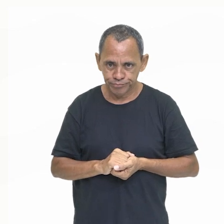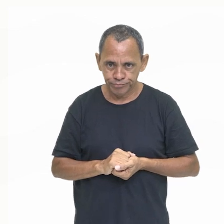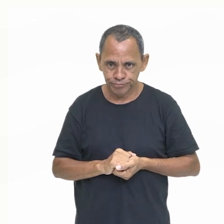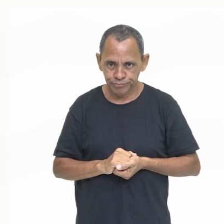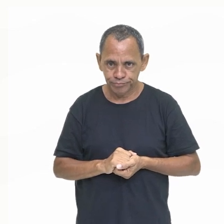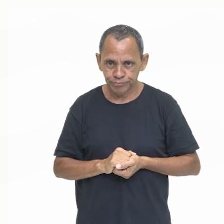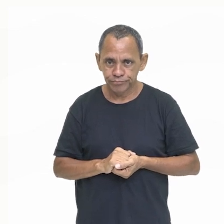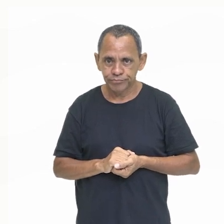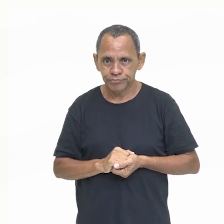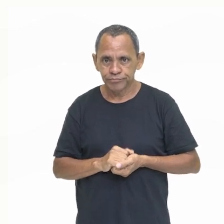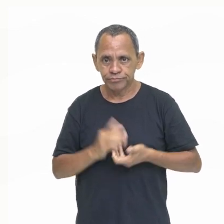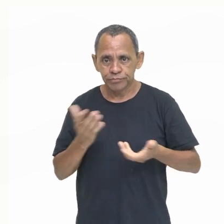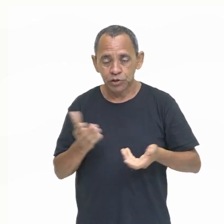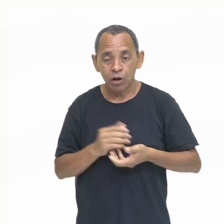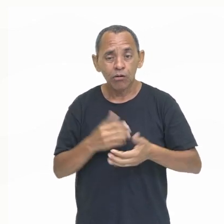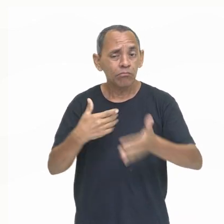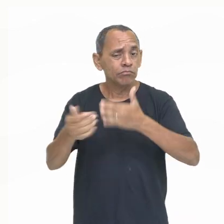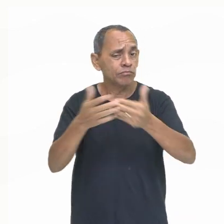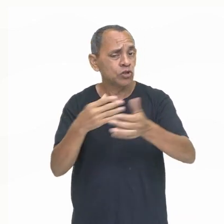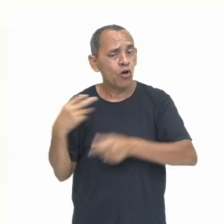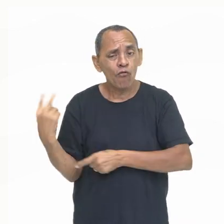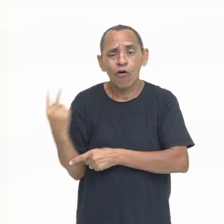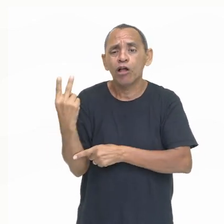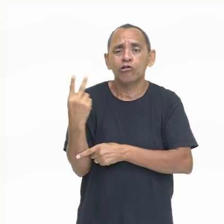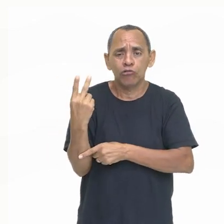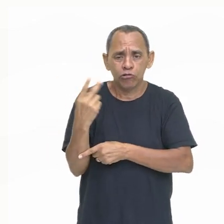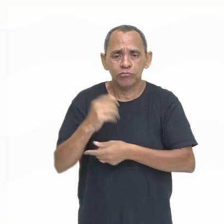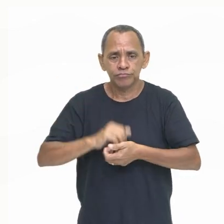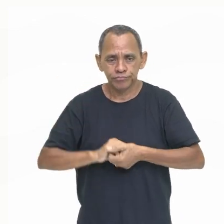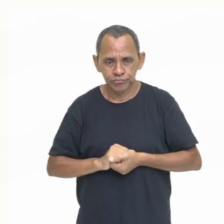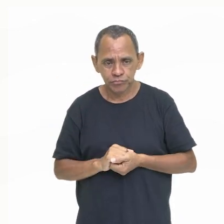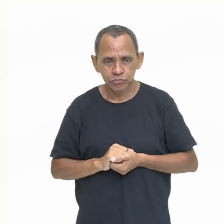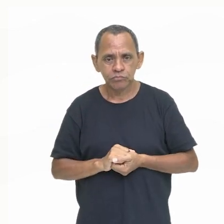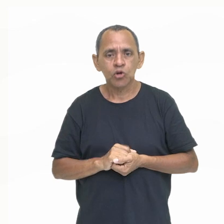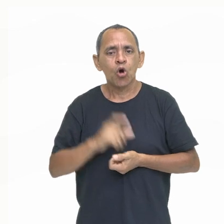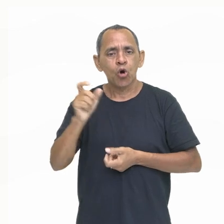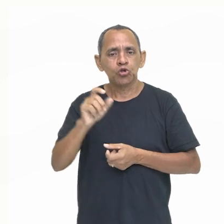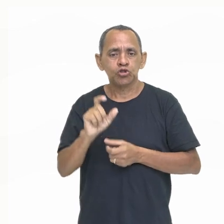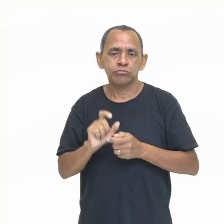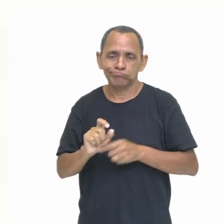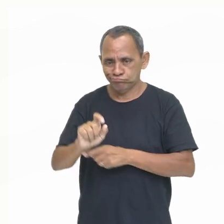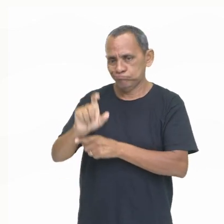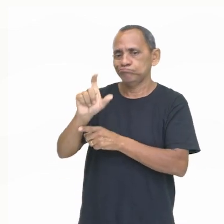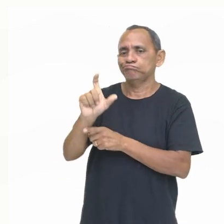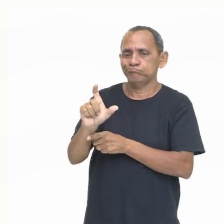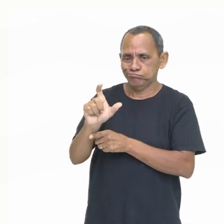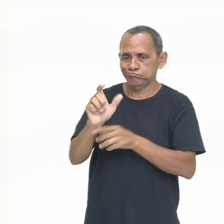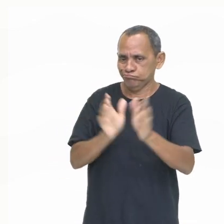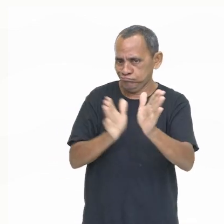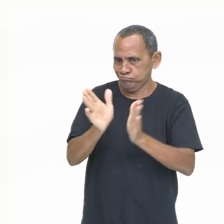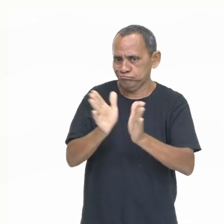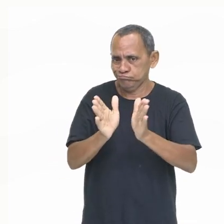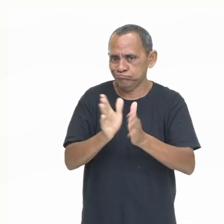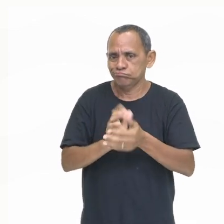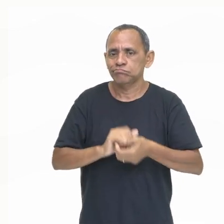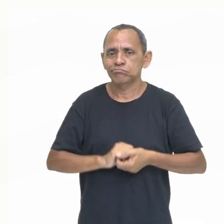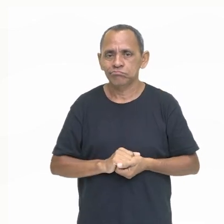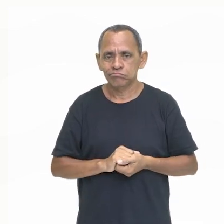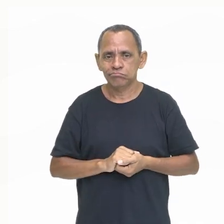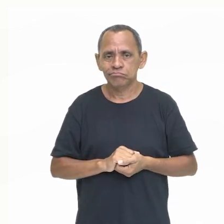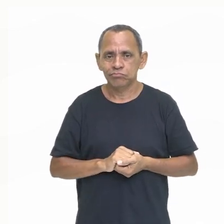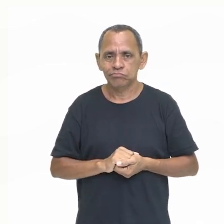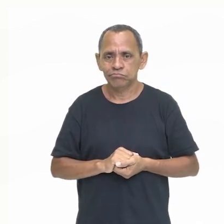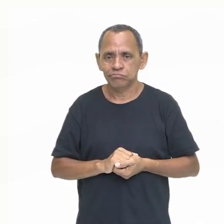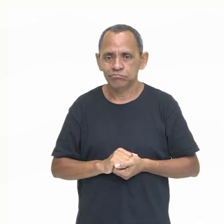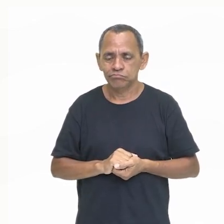para qualquer valor de x, a metro x aumenta, nesse intervalo o y diminui. Bom, então, qual é o intervalo?